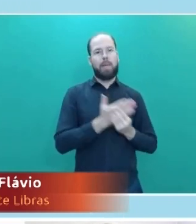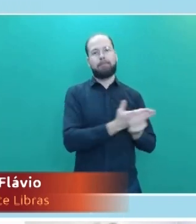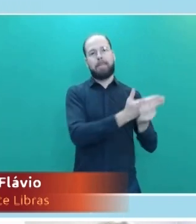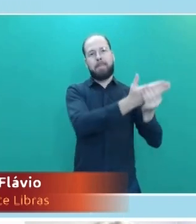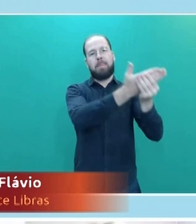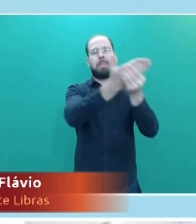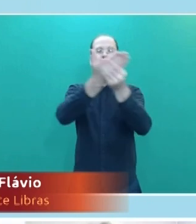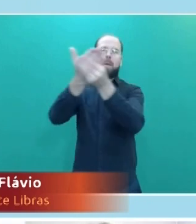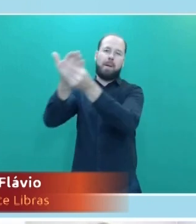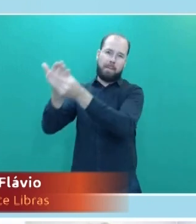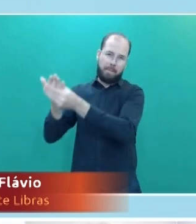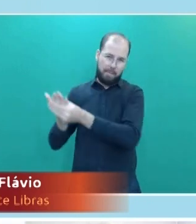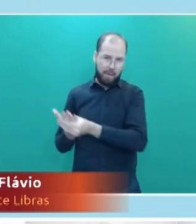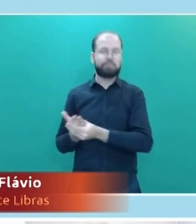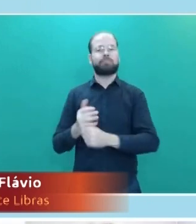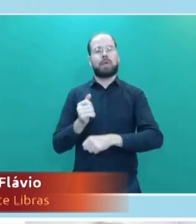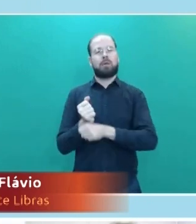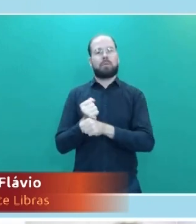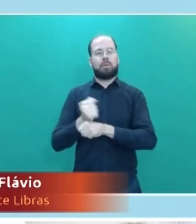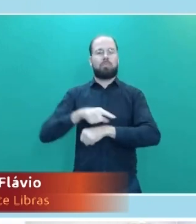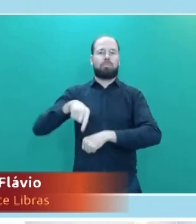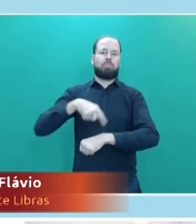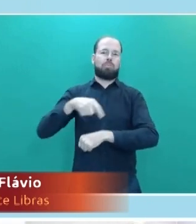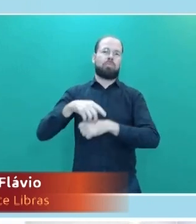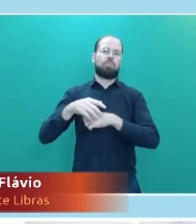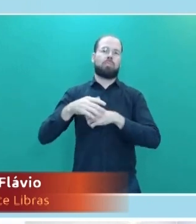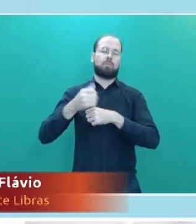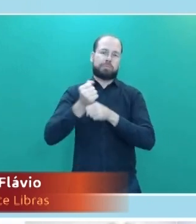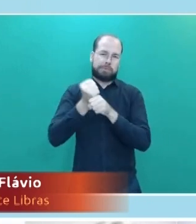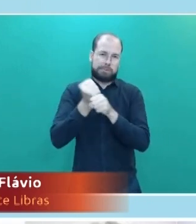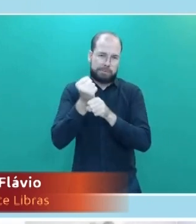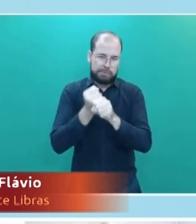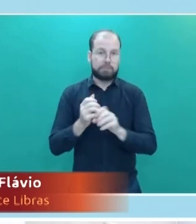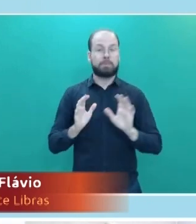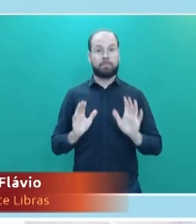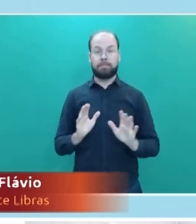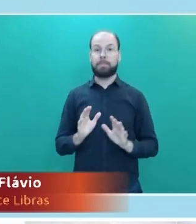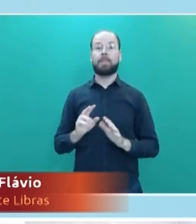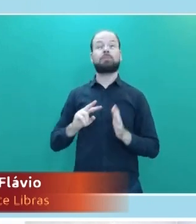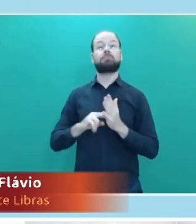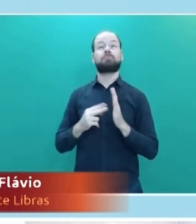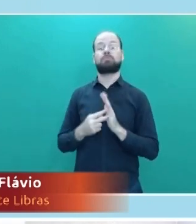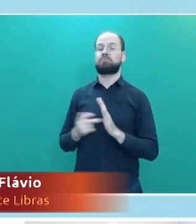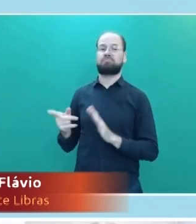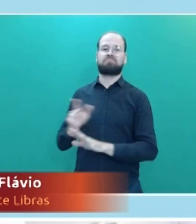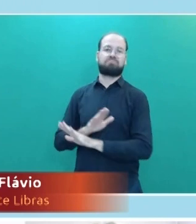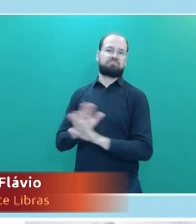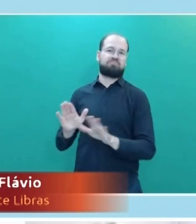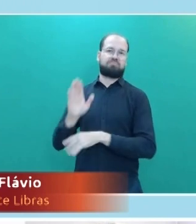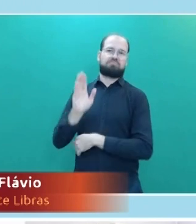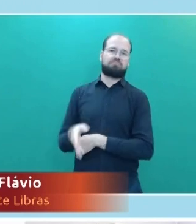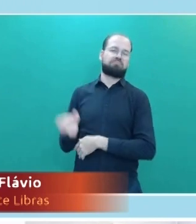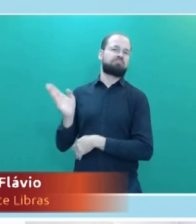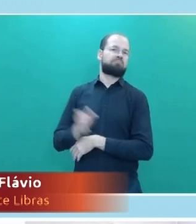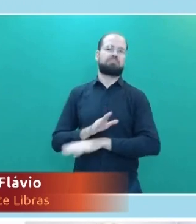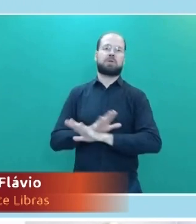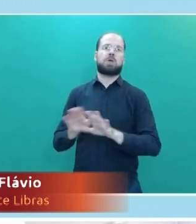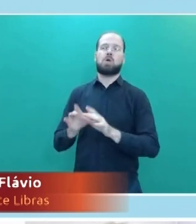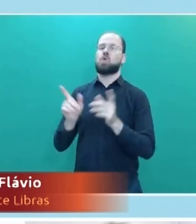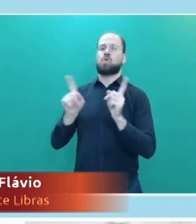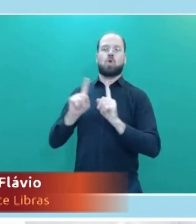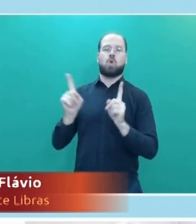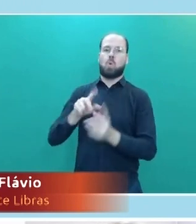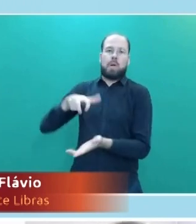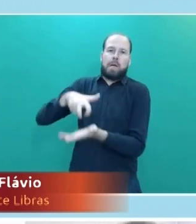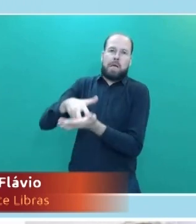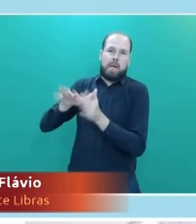acaba correndo muito tempo. E aí é declarada, então, que extinta a punibilidade, porque passou muito tempo. O que ele está